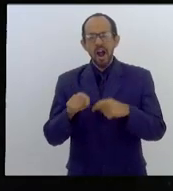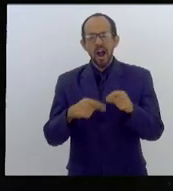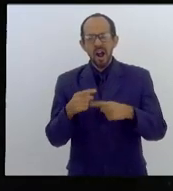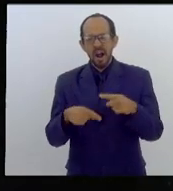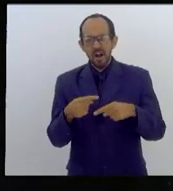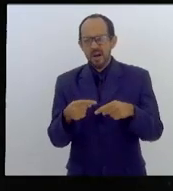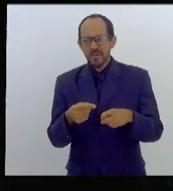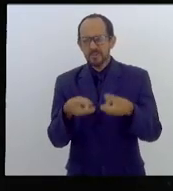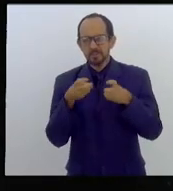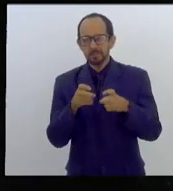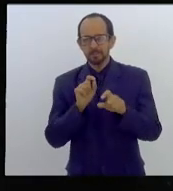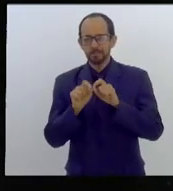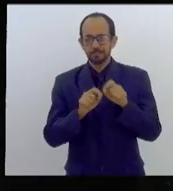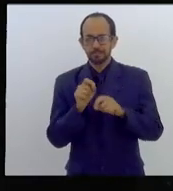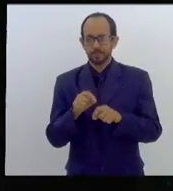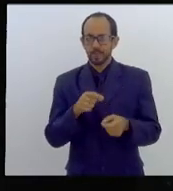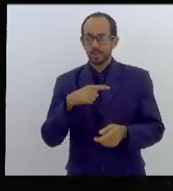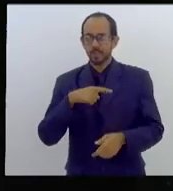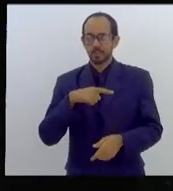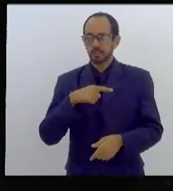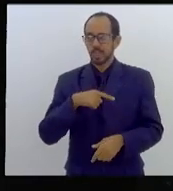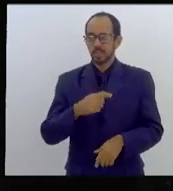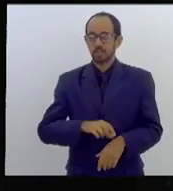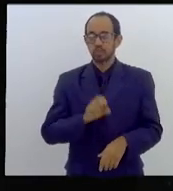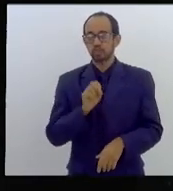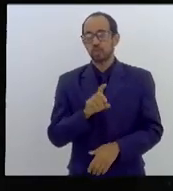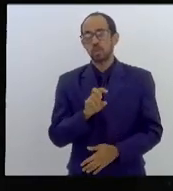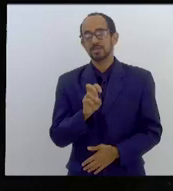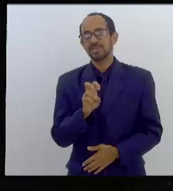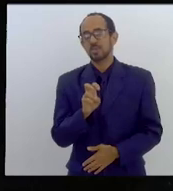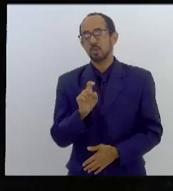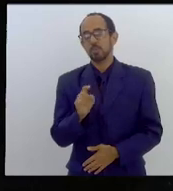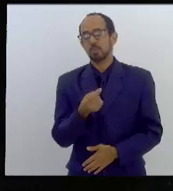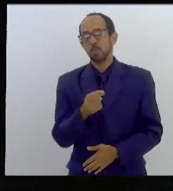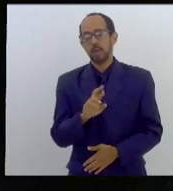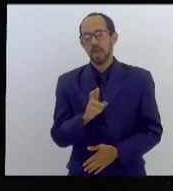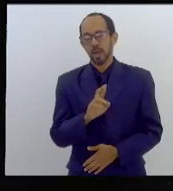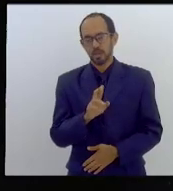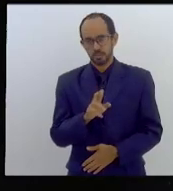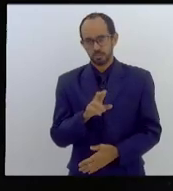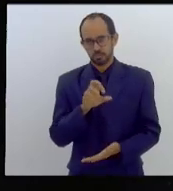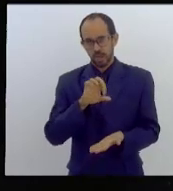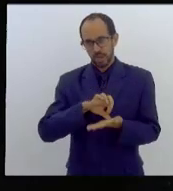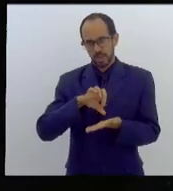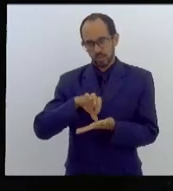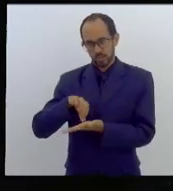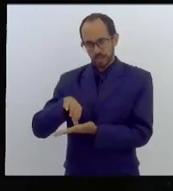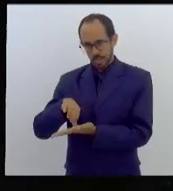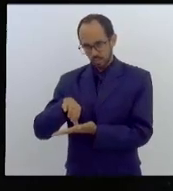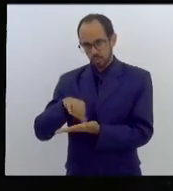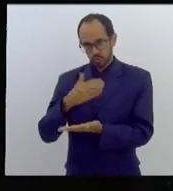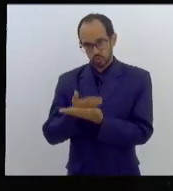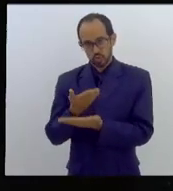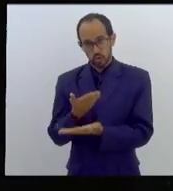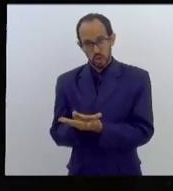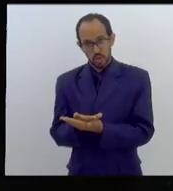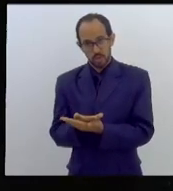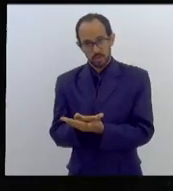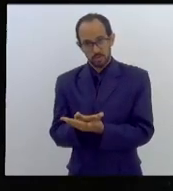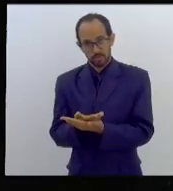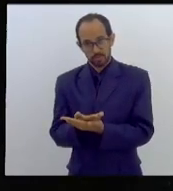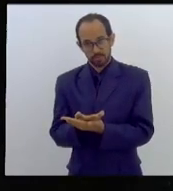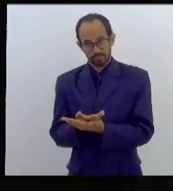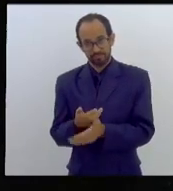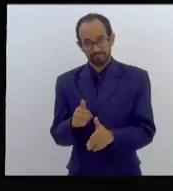que foram reservadas apenas R$5.000 para cada unidade escolar. Então, na verdade,